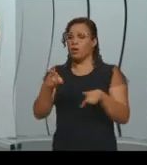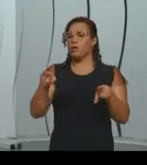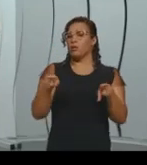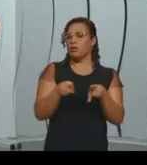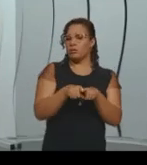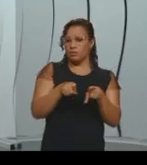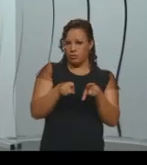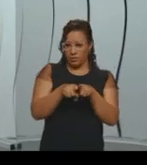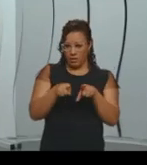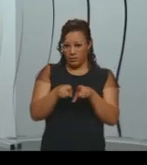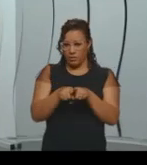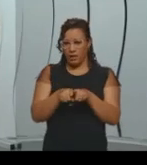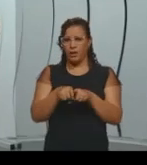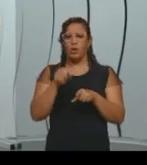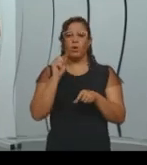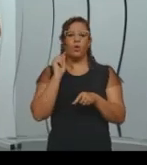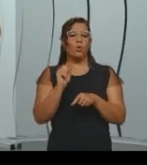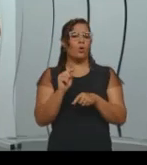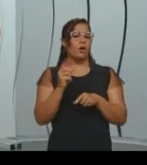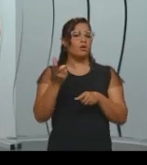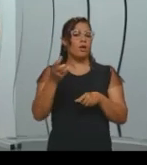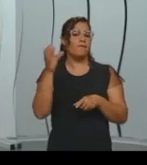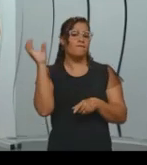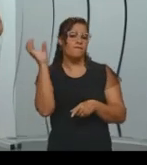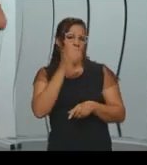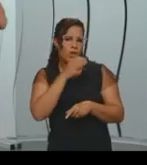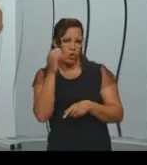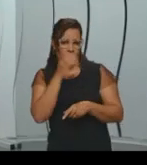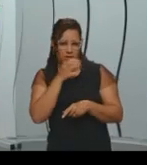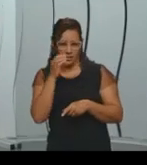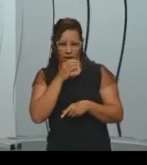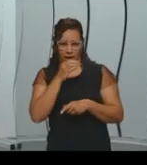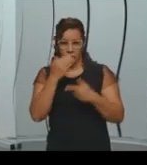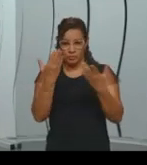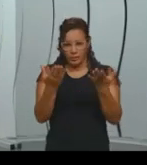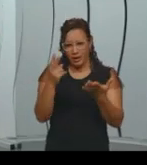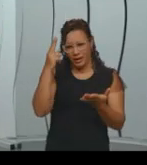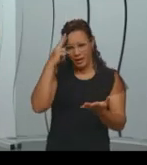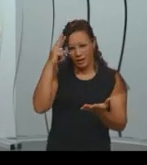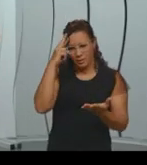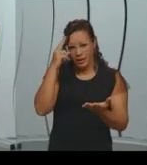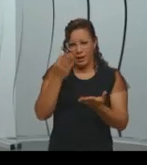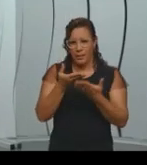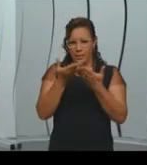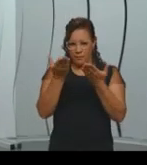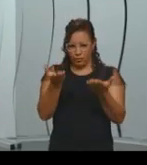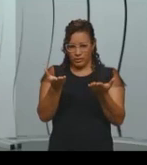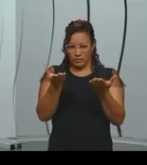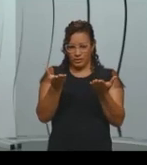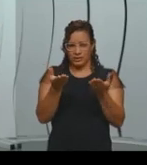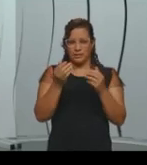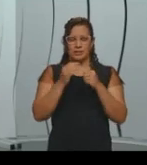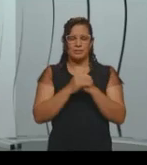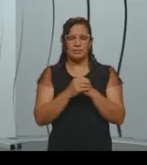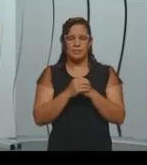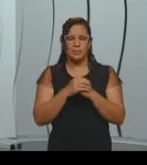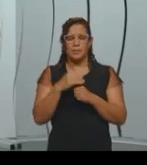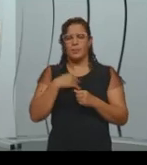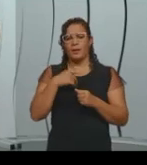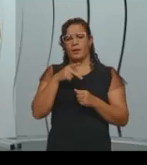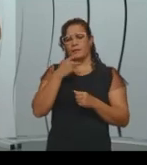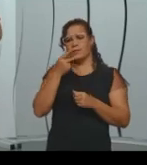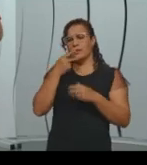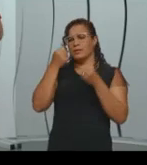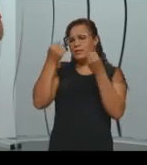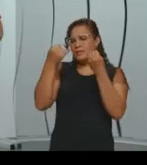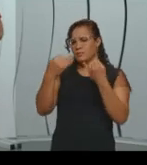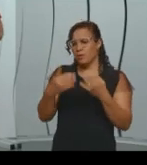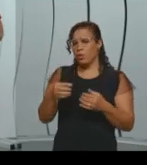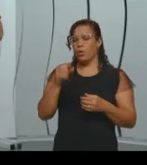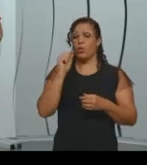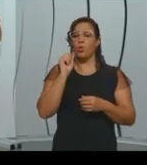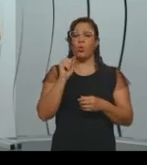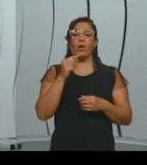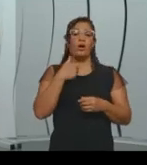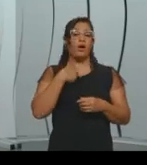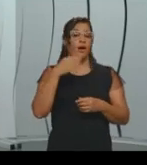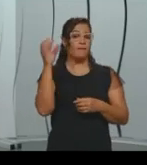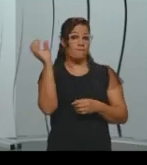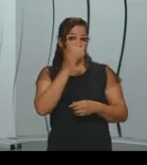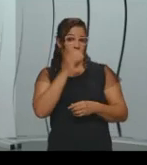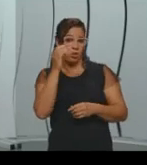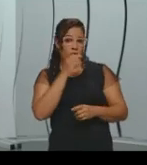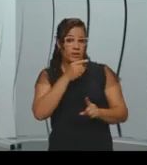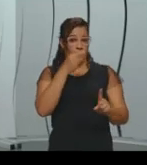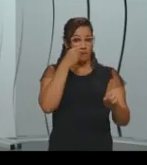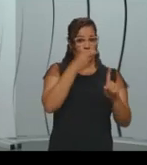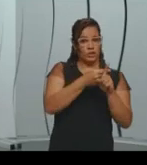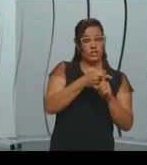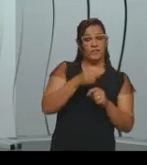da velocidade. Então, só para relembrar vocês, na aula anterior, eu falei um pouco sobre velocidade positiva e